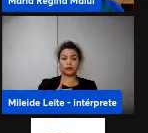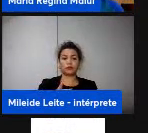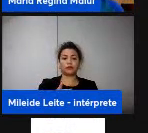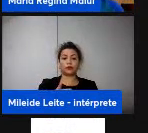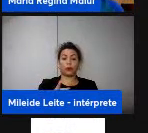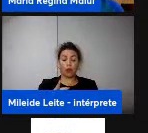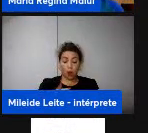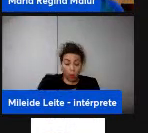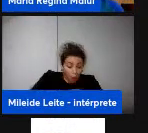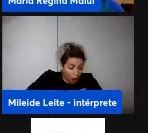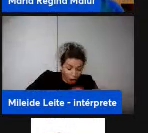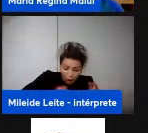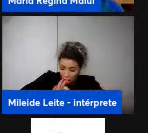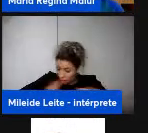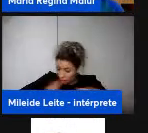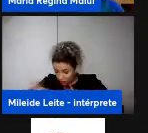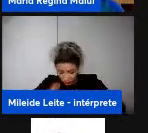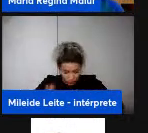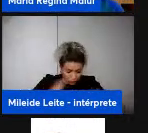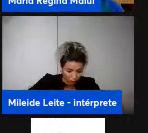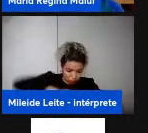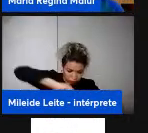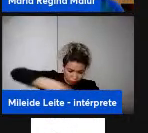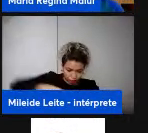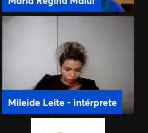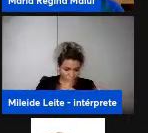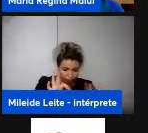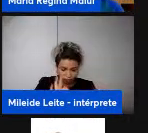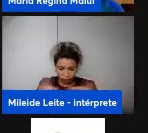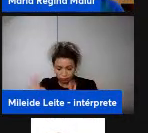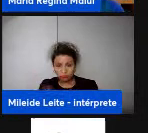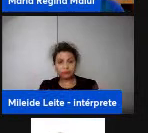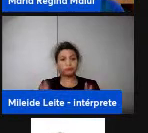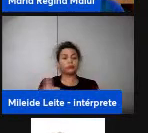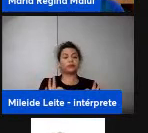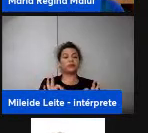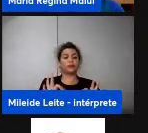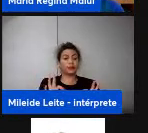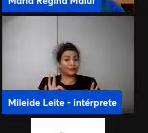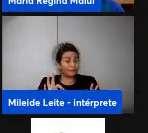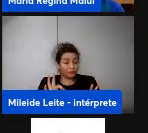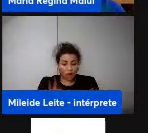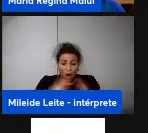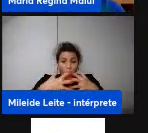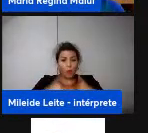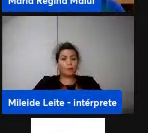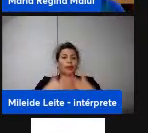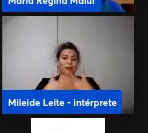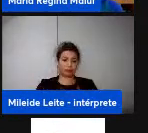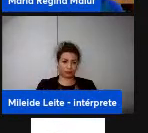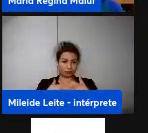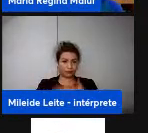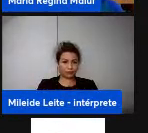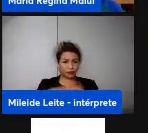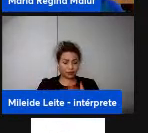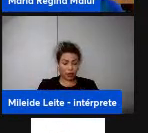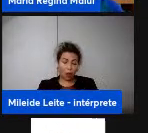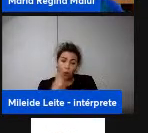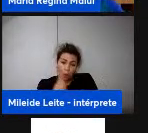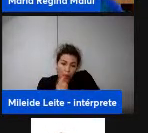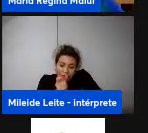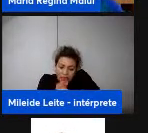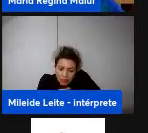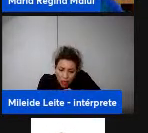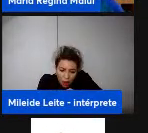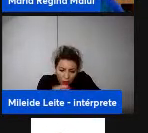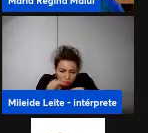uma organização, né, que é extremamente complexa. Né? Uma célula extremamente